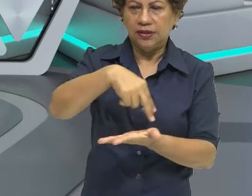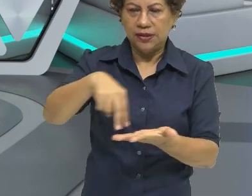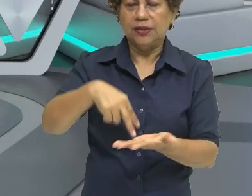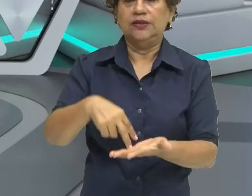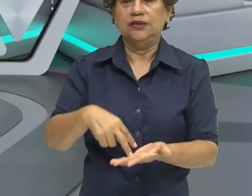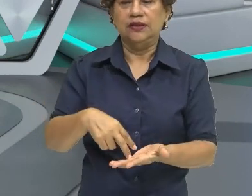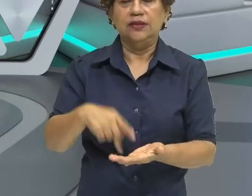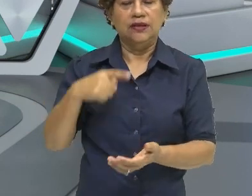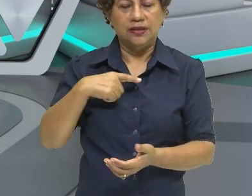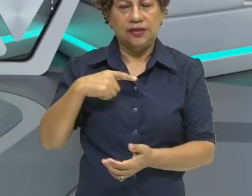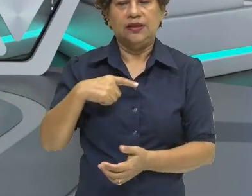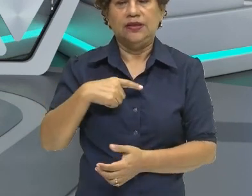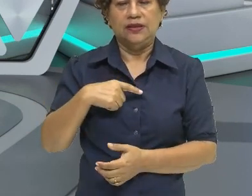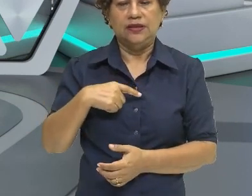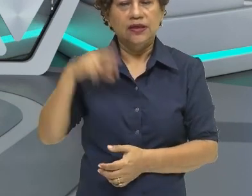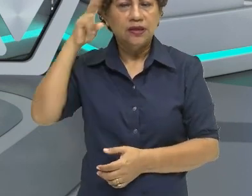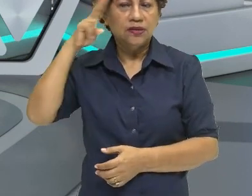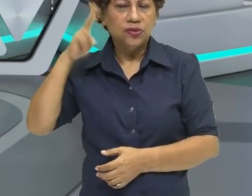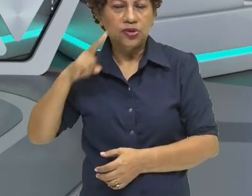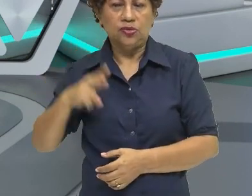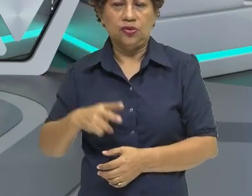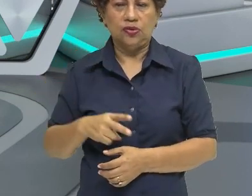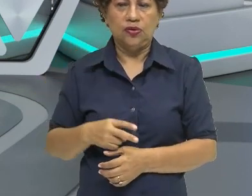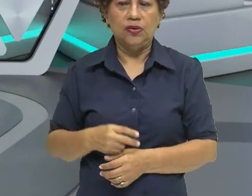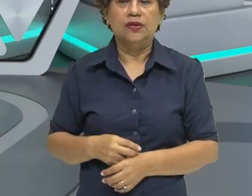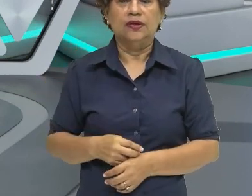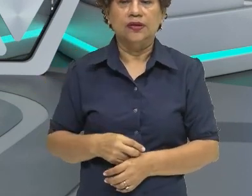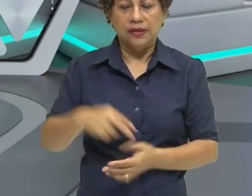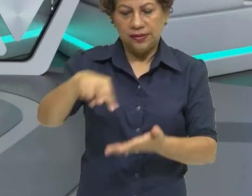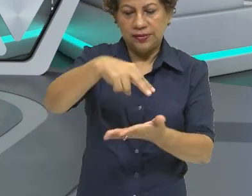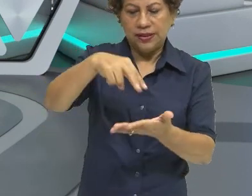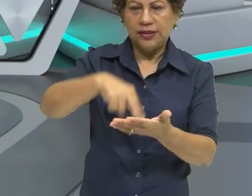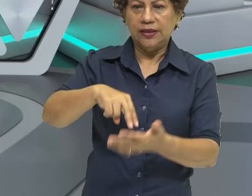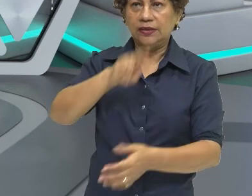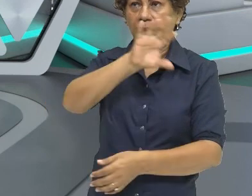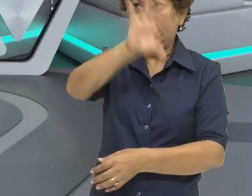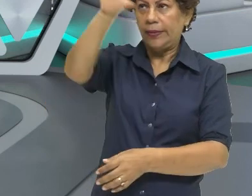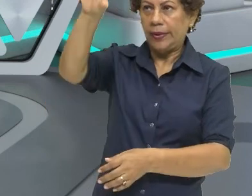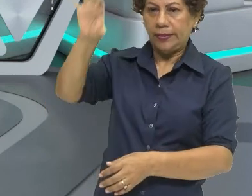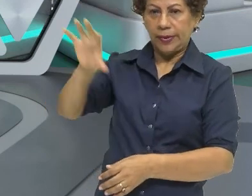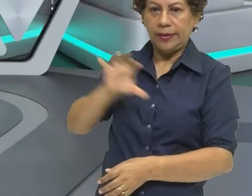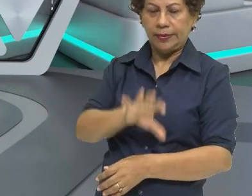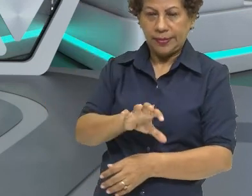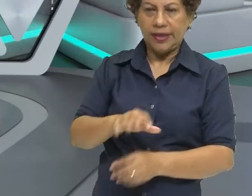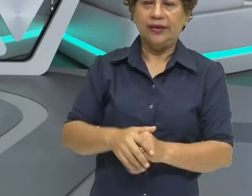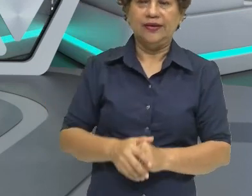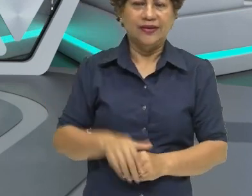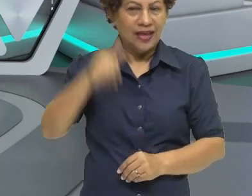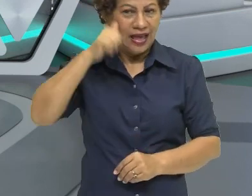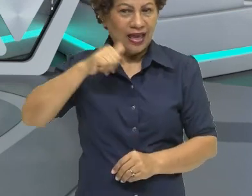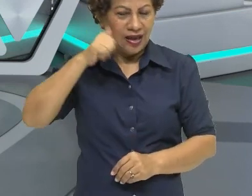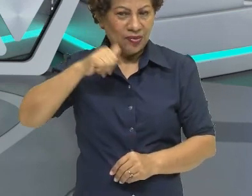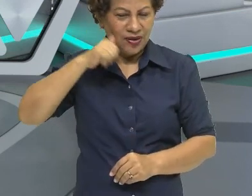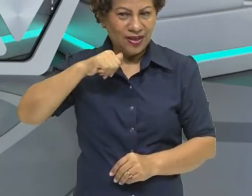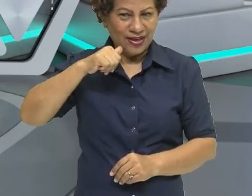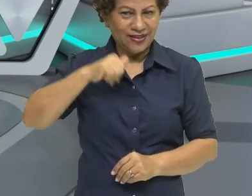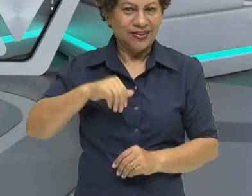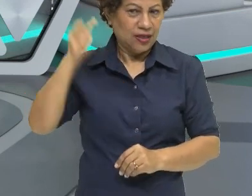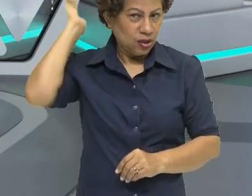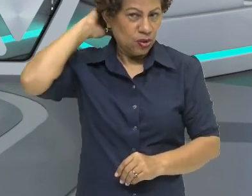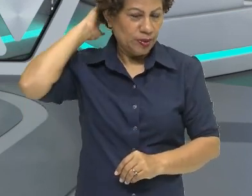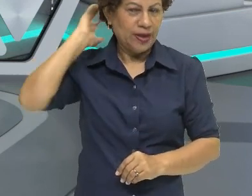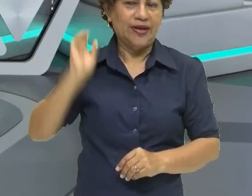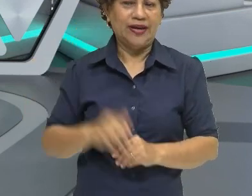carimbó também carrega, cada um na sua região. No carimbó, as mulheres já dançam com as saias, as flores no